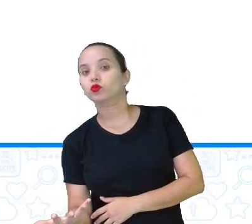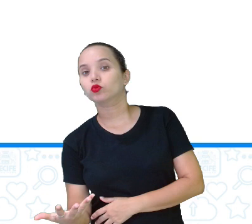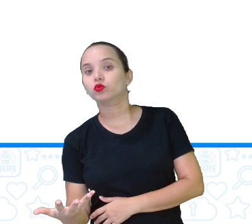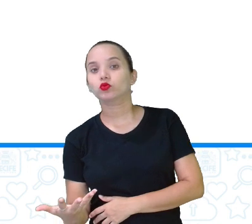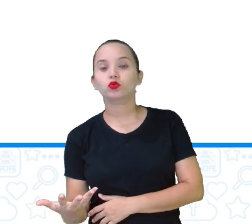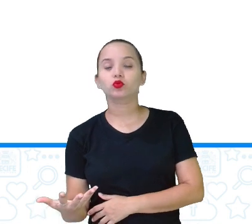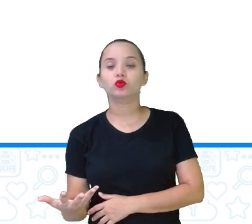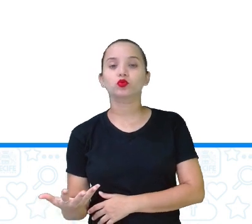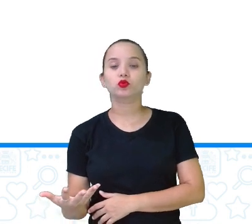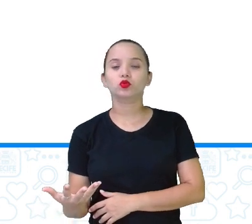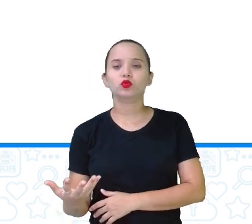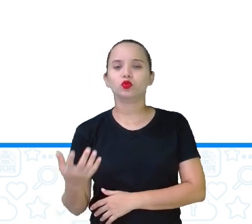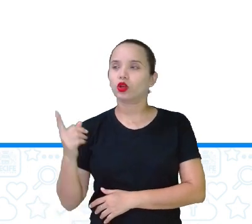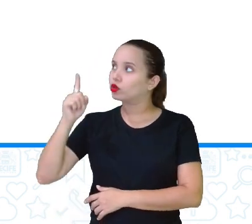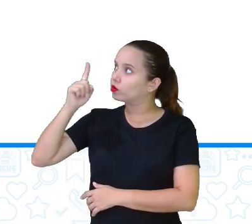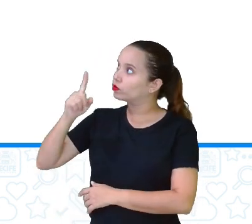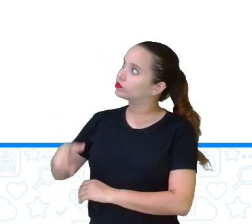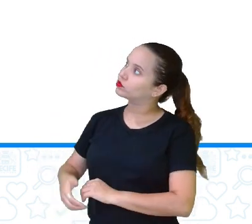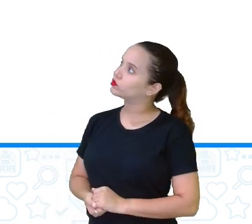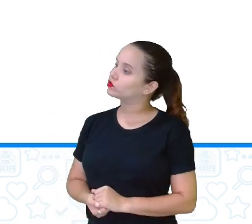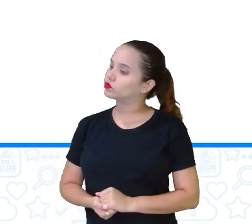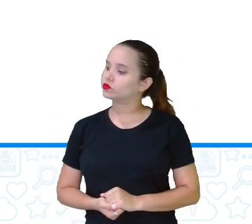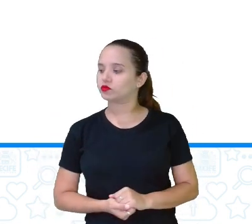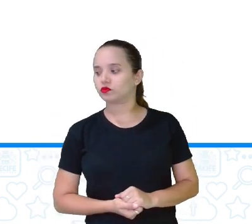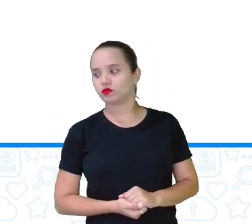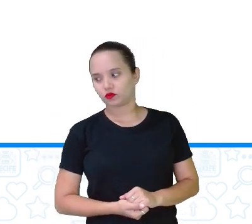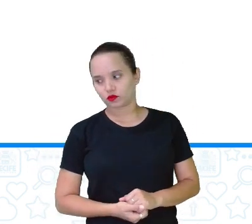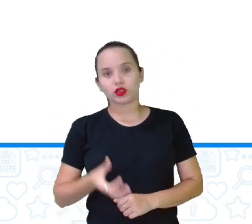Opa, lá em cima?